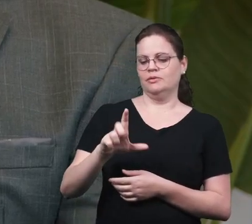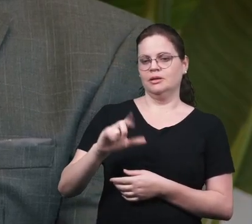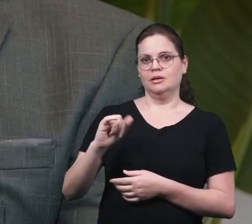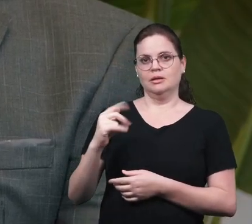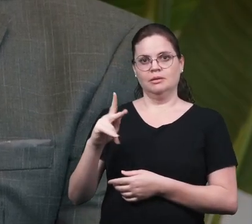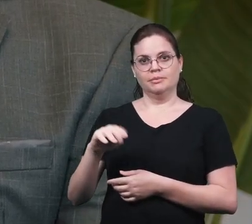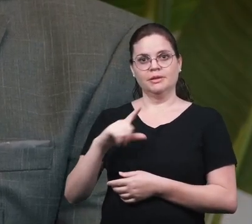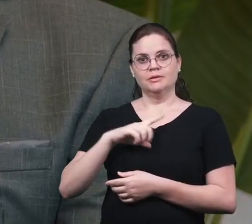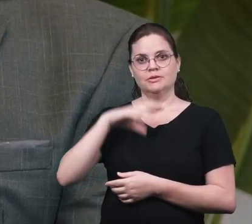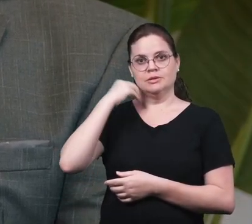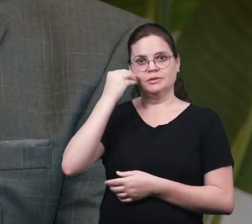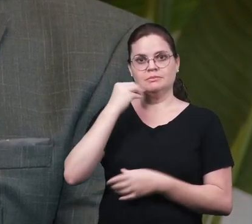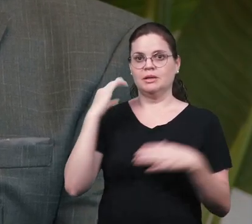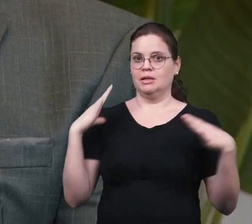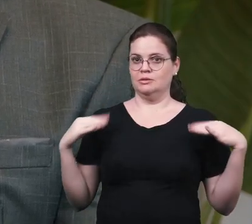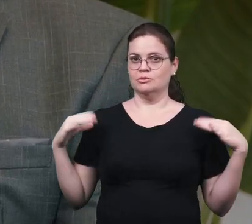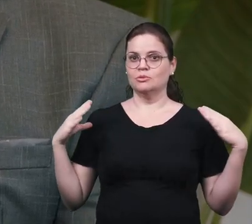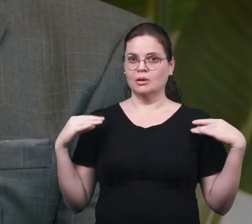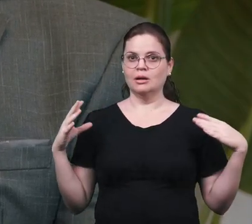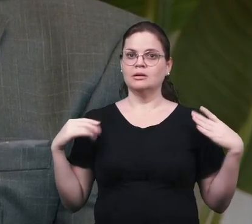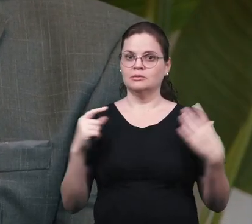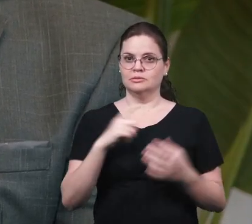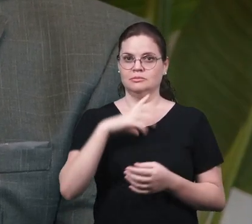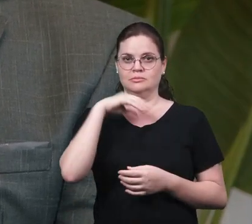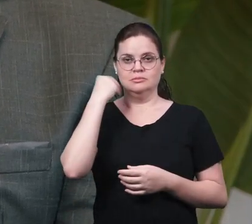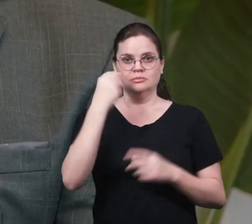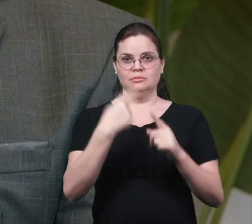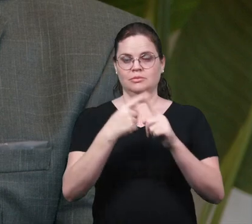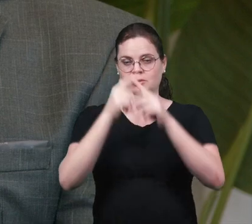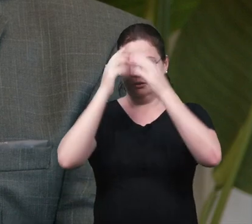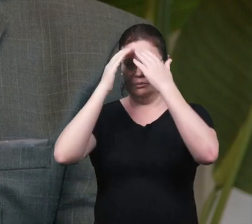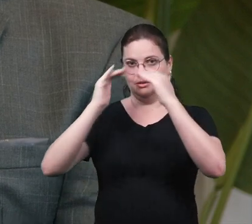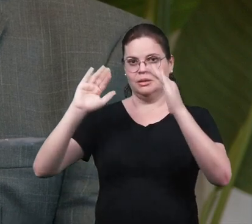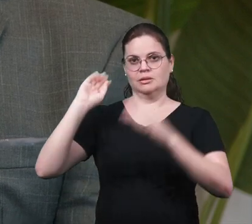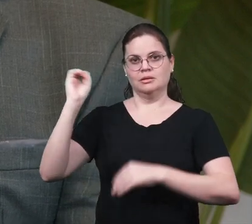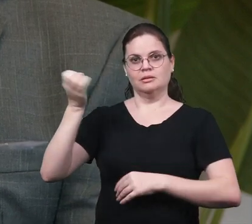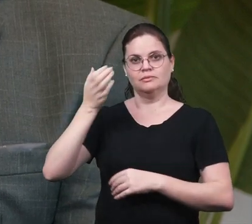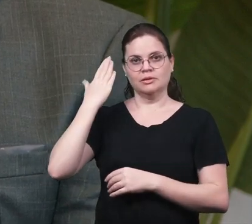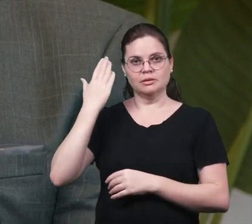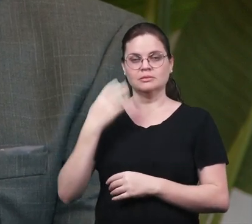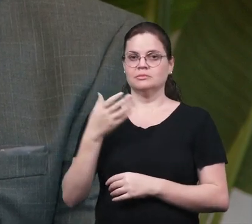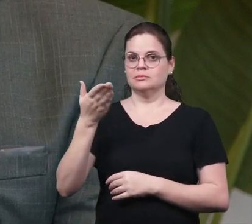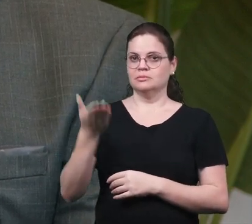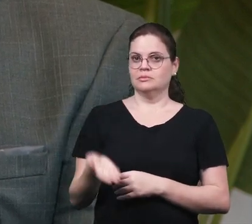tinha experiência com anjos, em obedecer à revelação, em